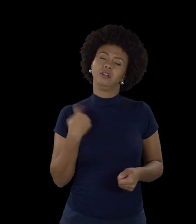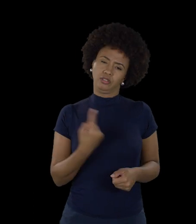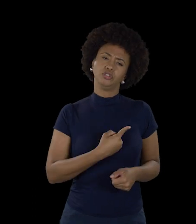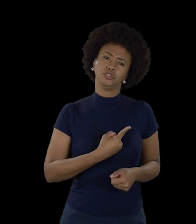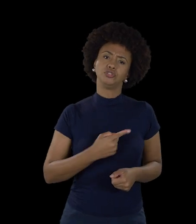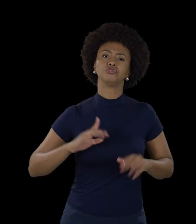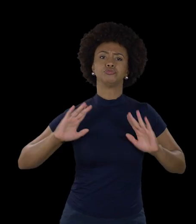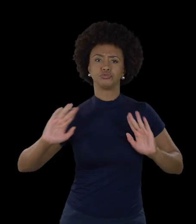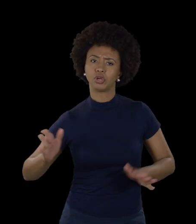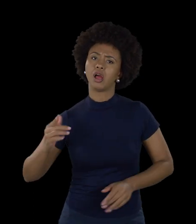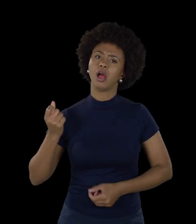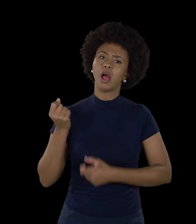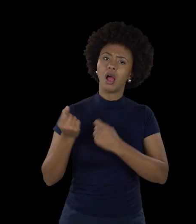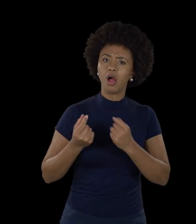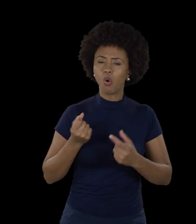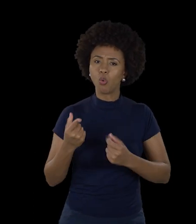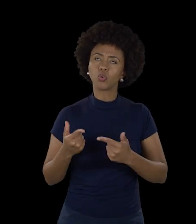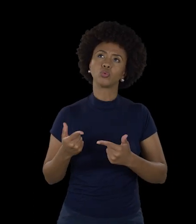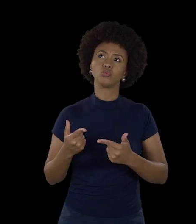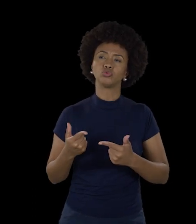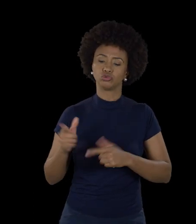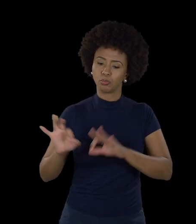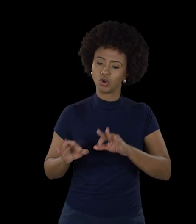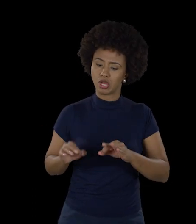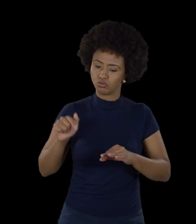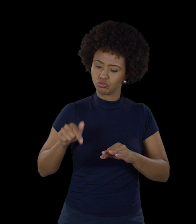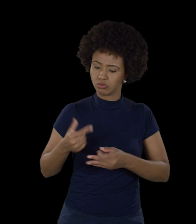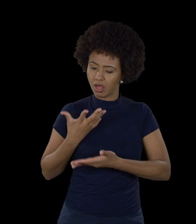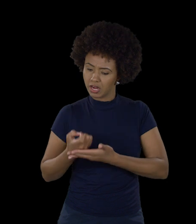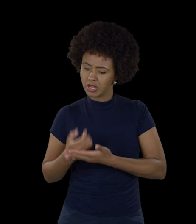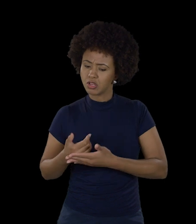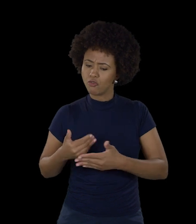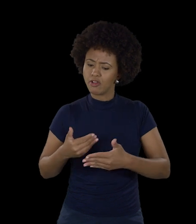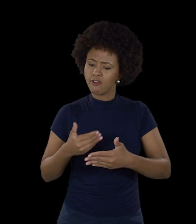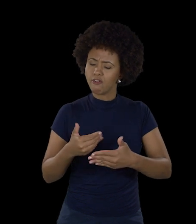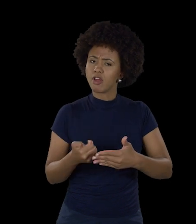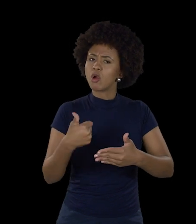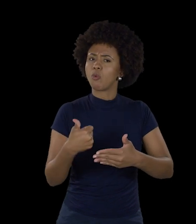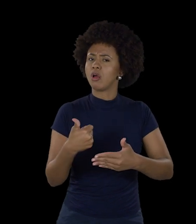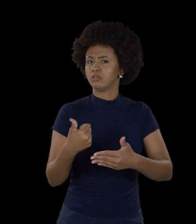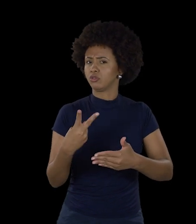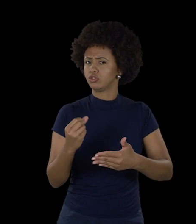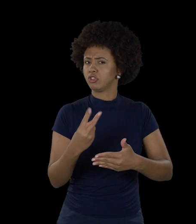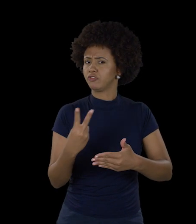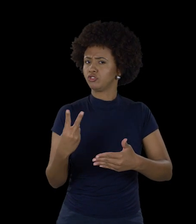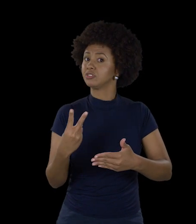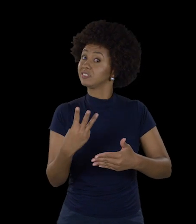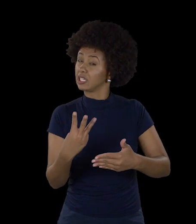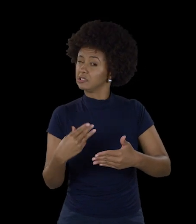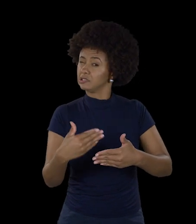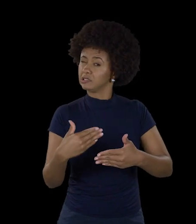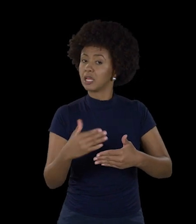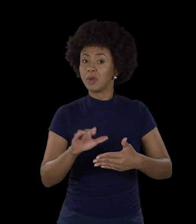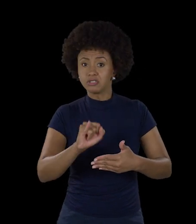questões próximo aí a 2022 e 2023, a ideia é que, se alguém tiver indicação de